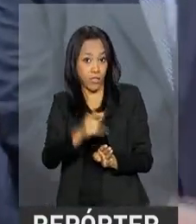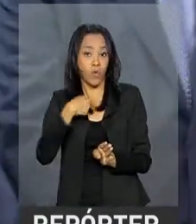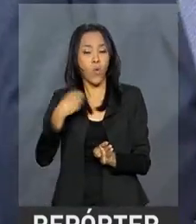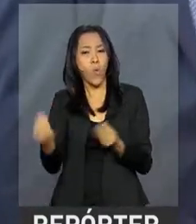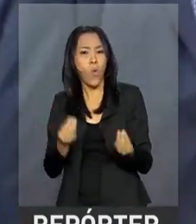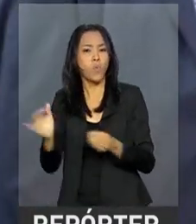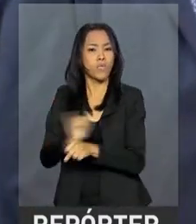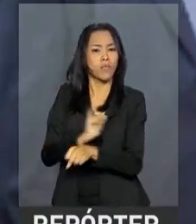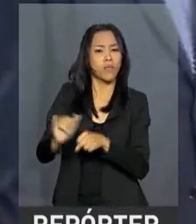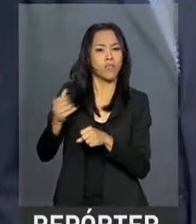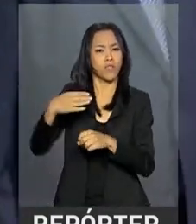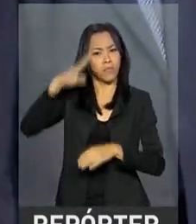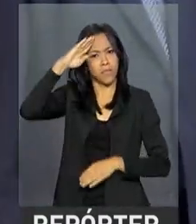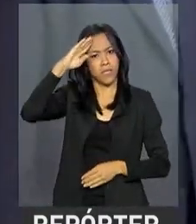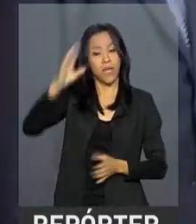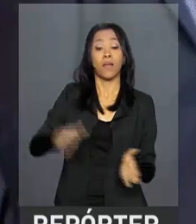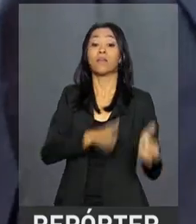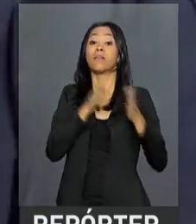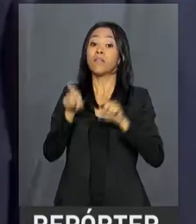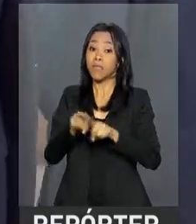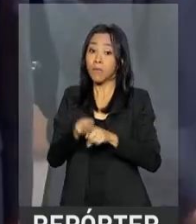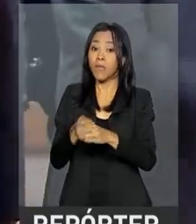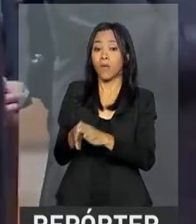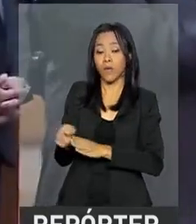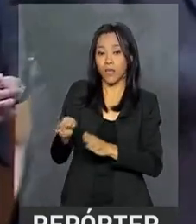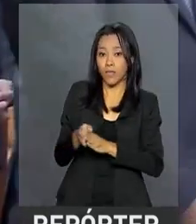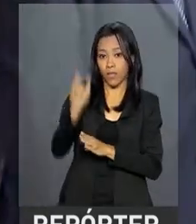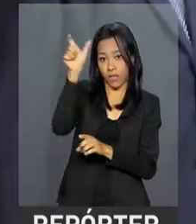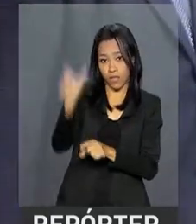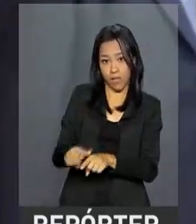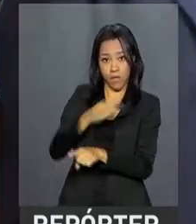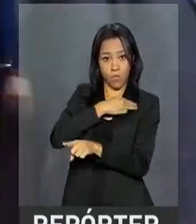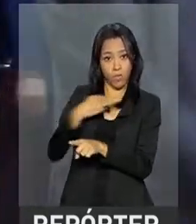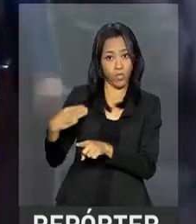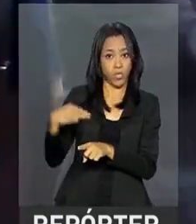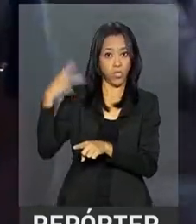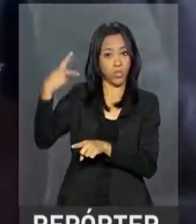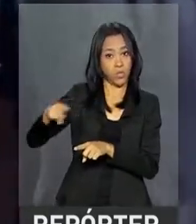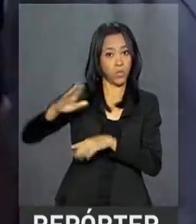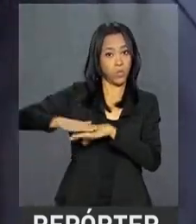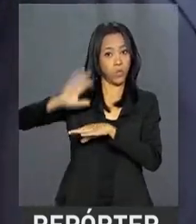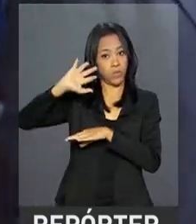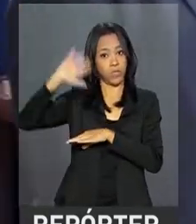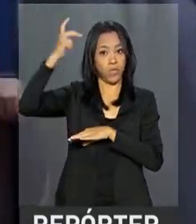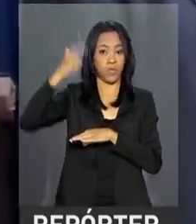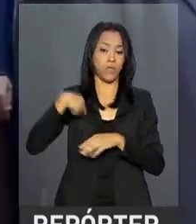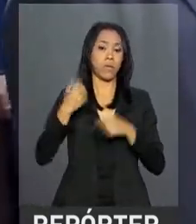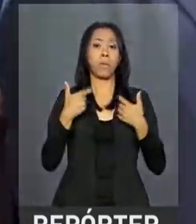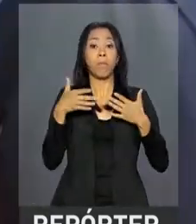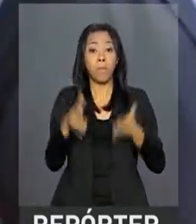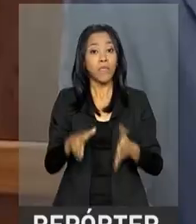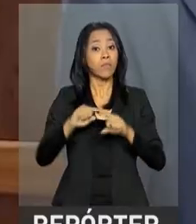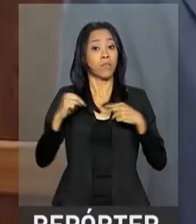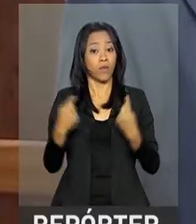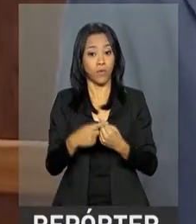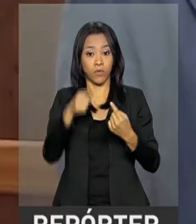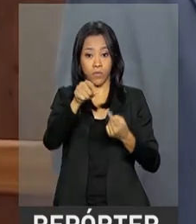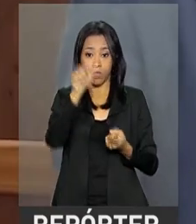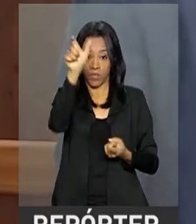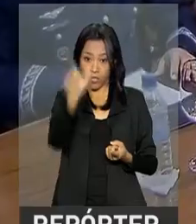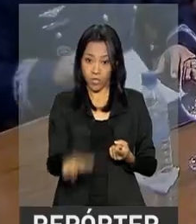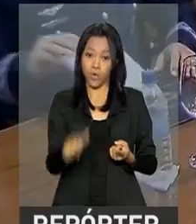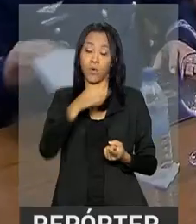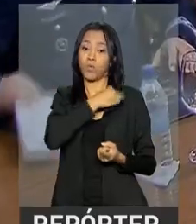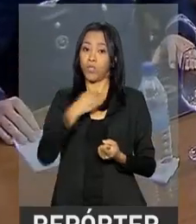e também assessorar o ministro da defesa nas tomadas de decisões participam da reunião o ministro da defesa raúl